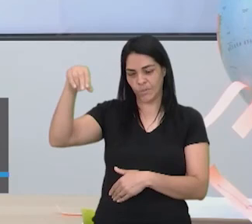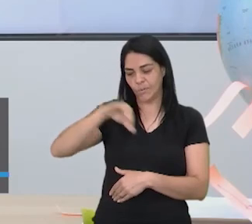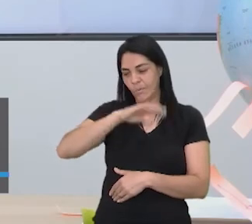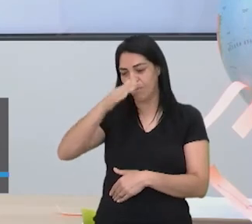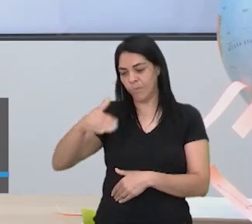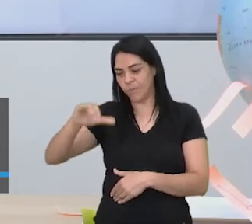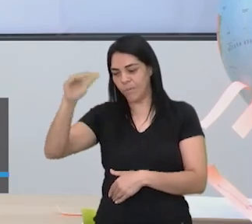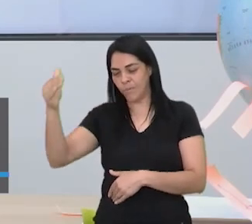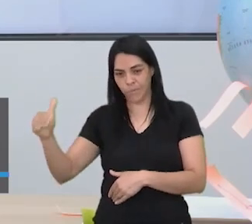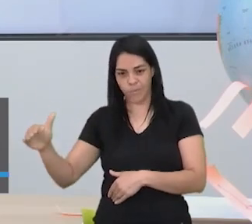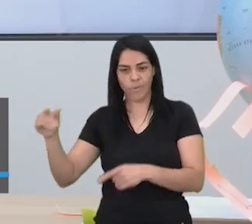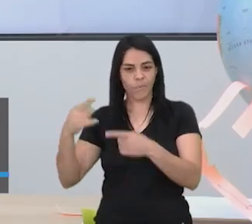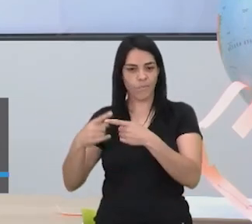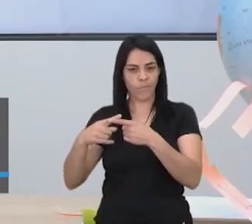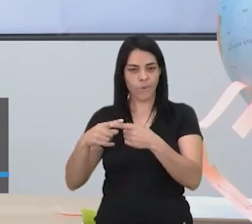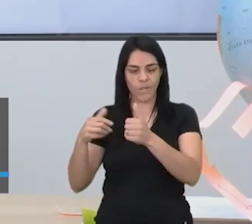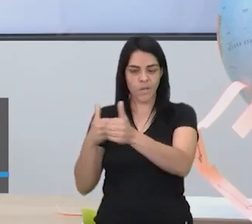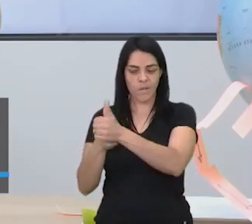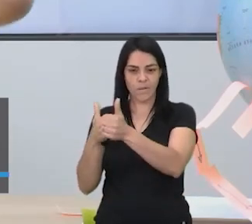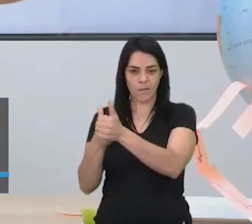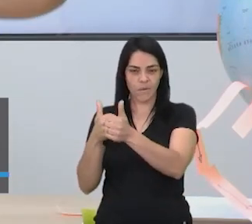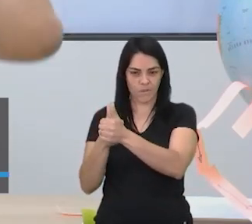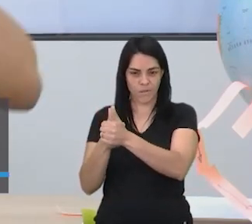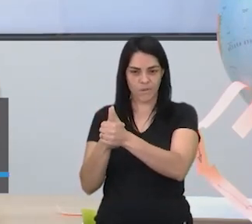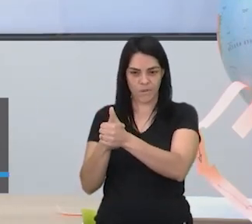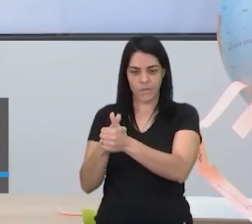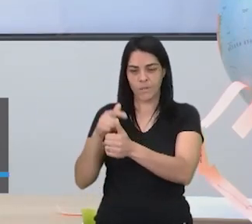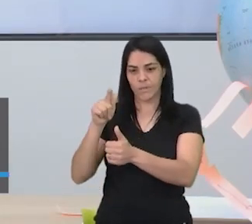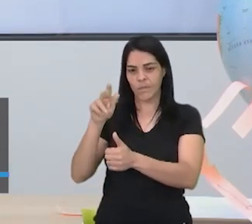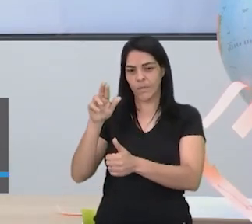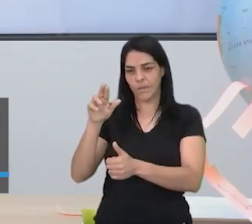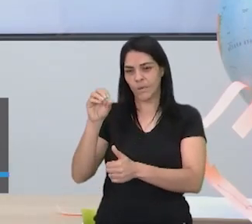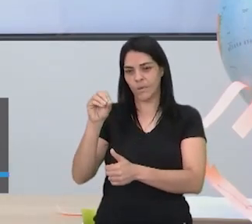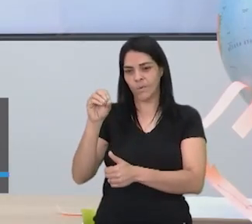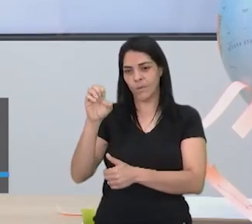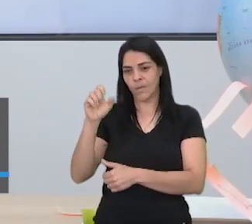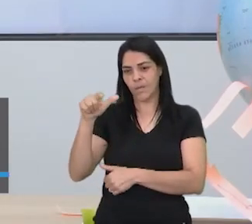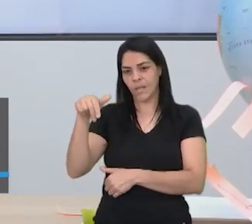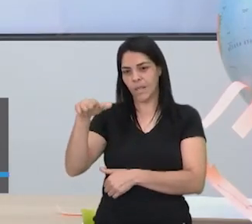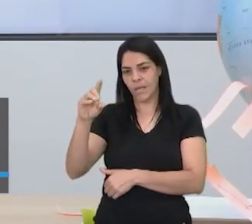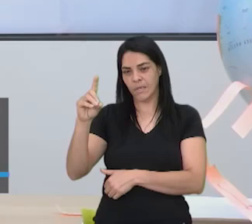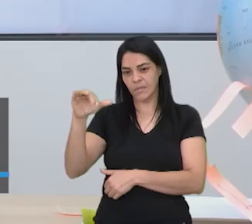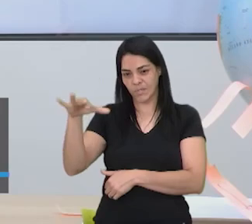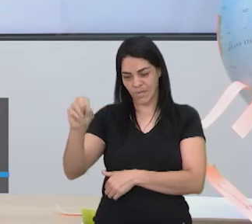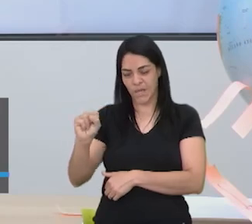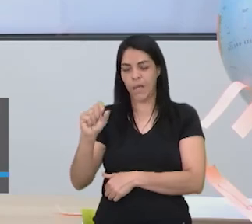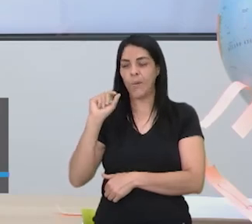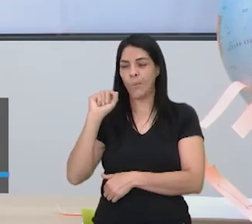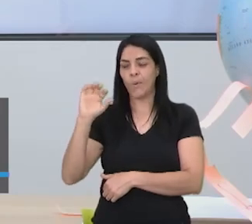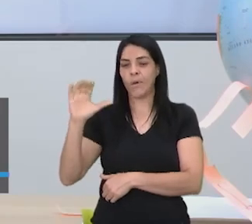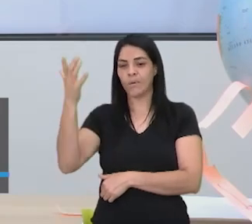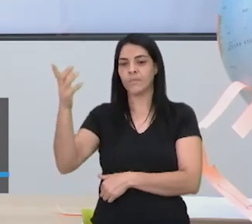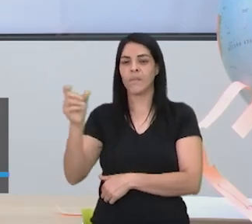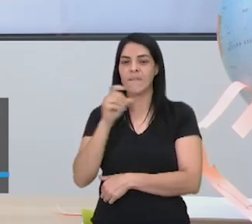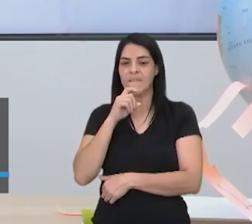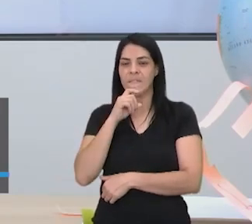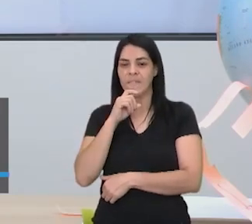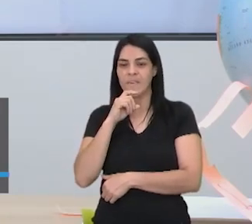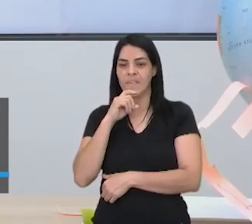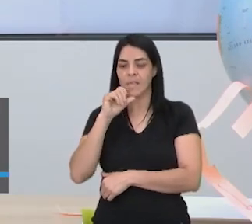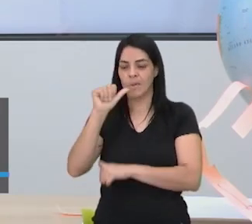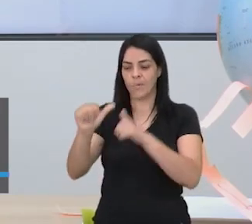Atlântico Norte, porque ela já está ali pertinho da Groenlândia. O que acontece é que ela resfria, e aí ela estando mais densa,